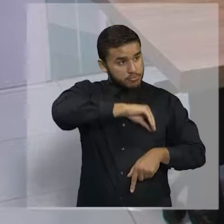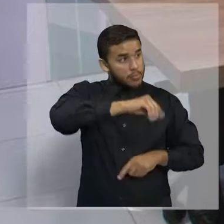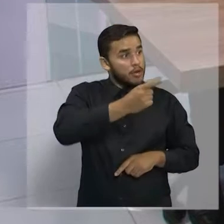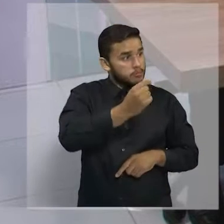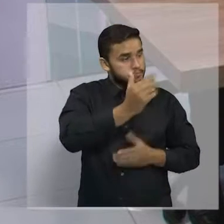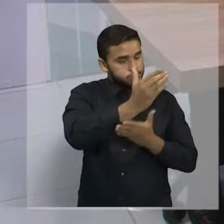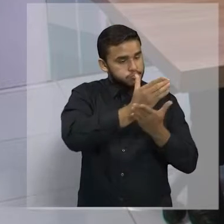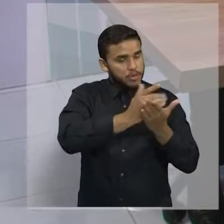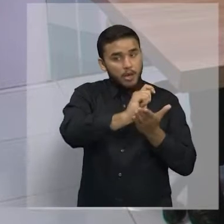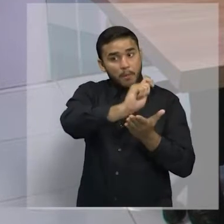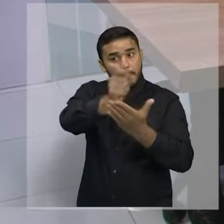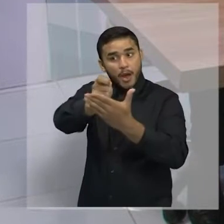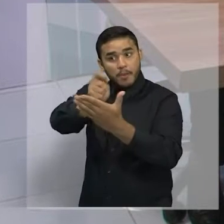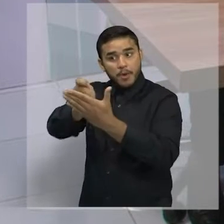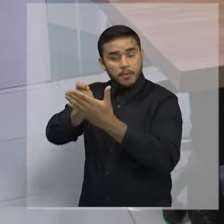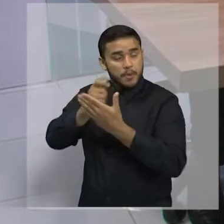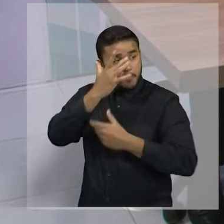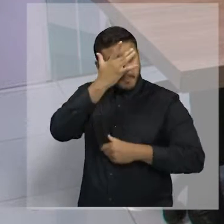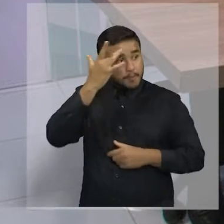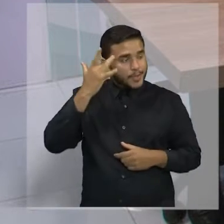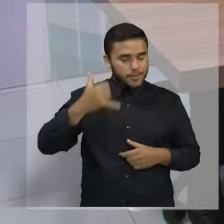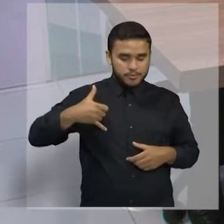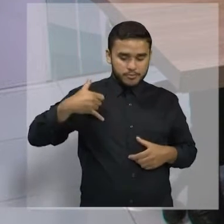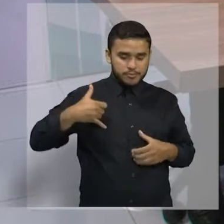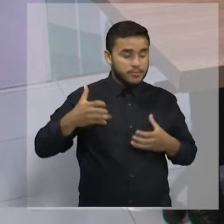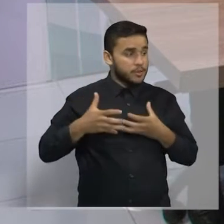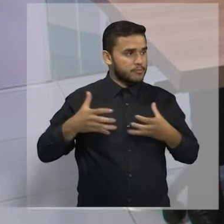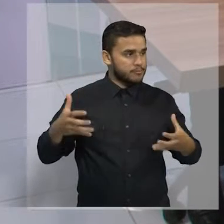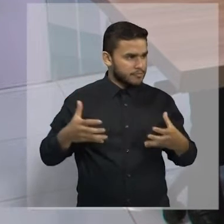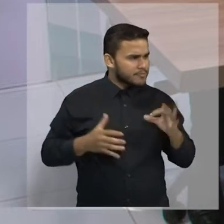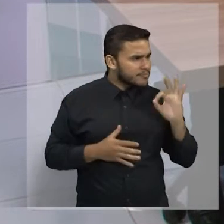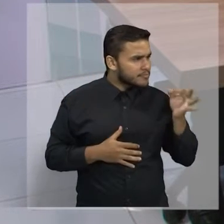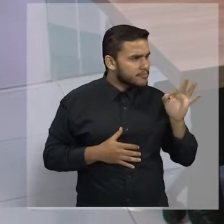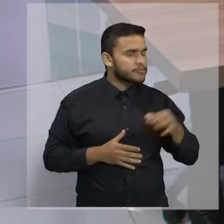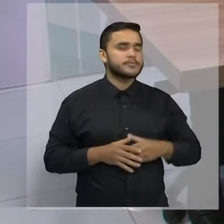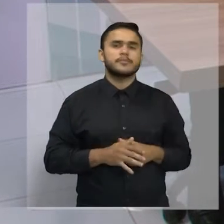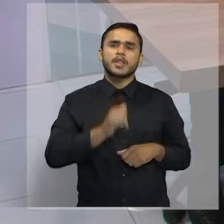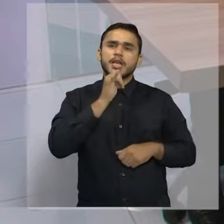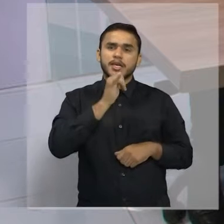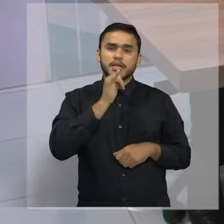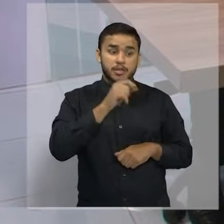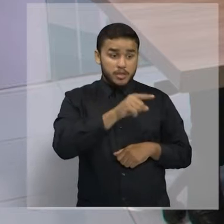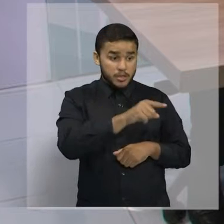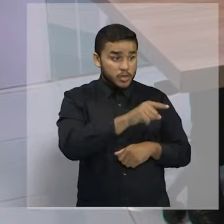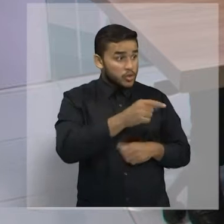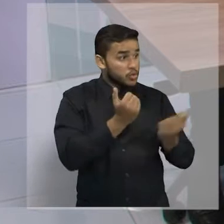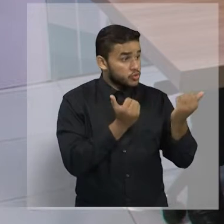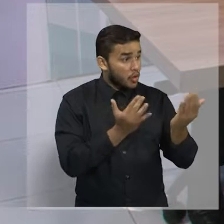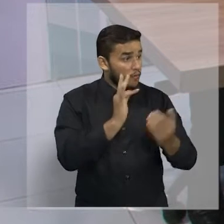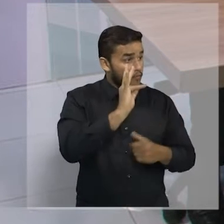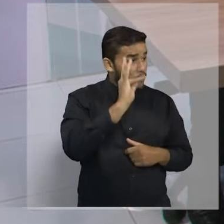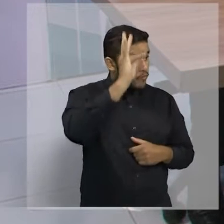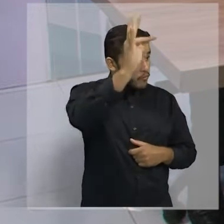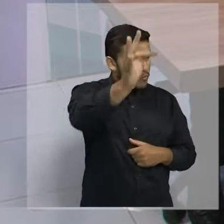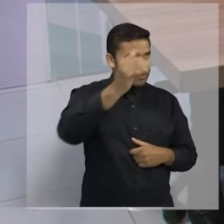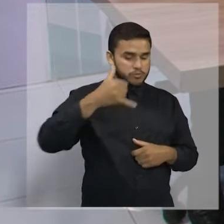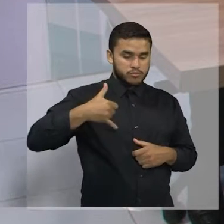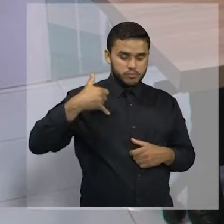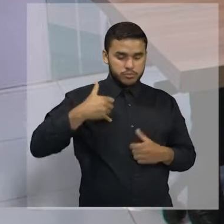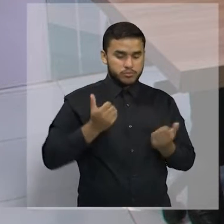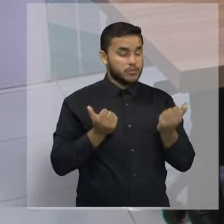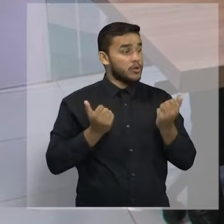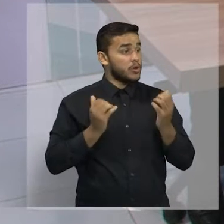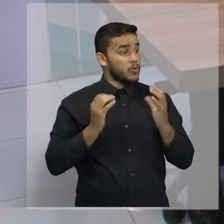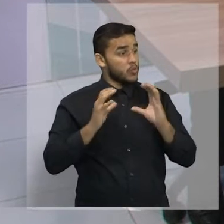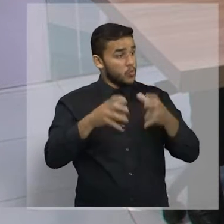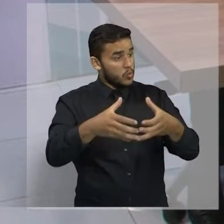para idosos aposentados, na certeza de que esses jovens, ao se tornar idosos, uma outra geração de